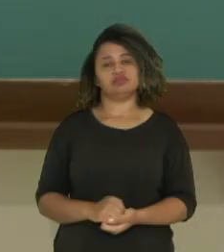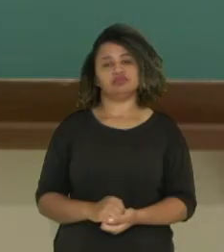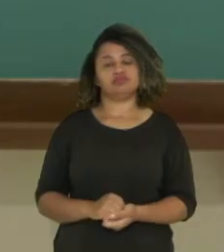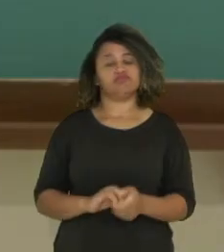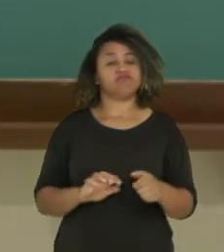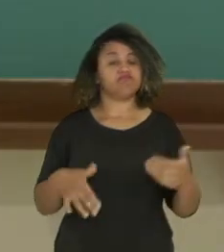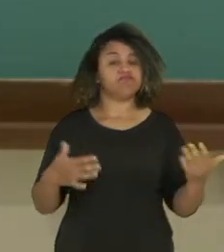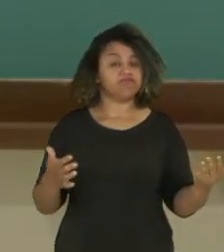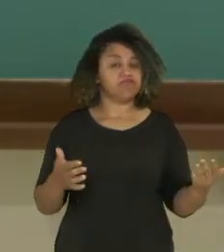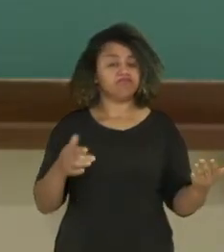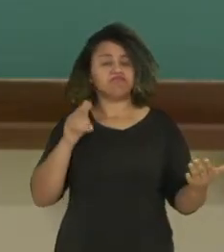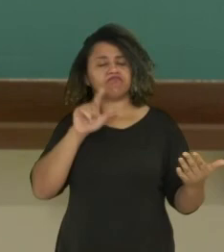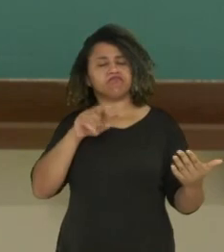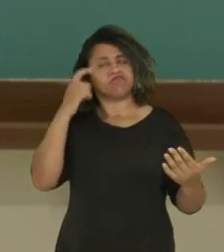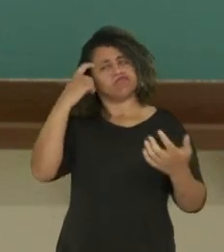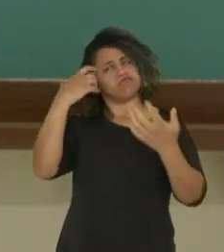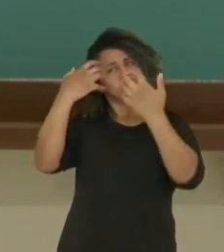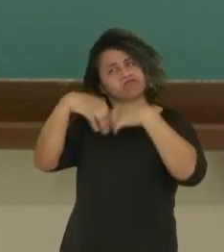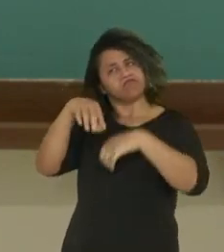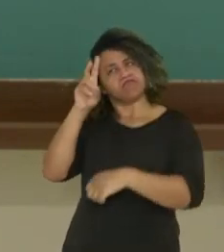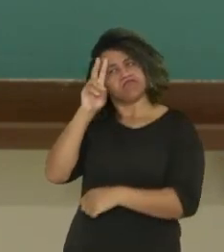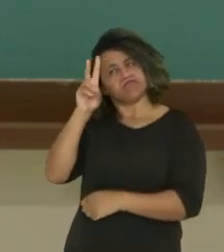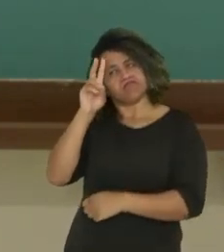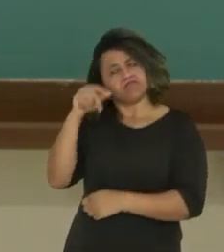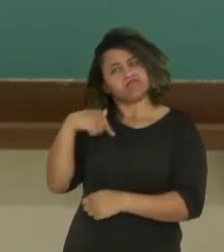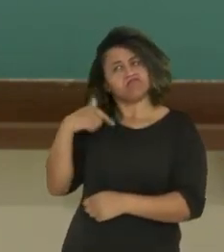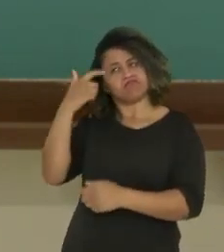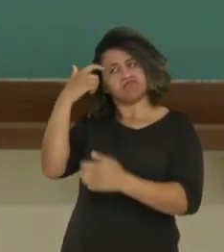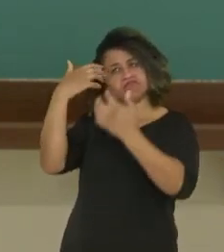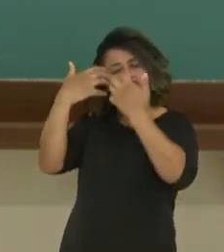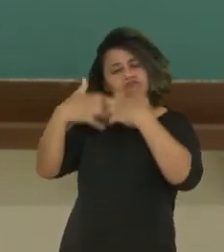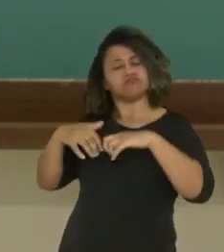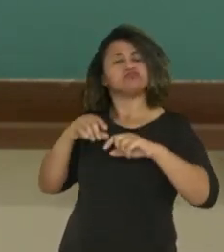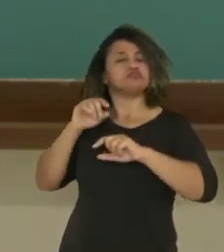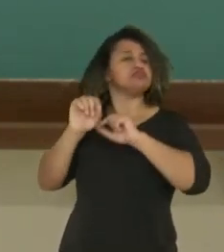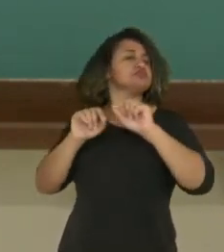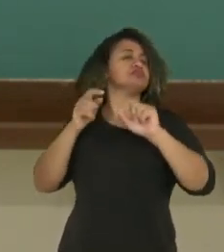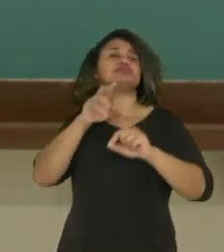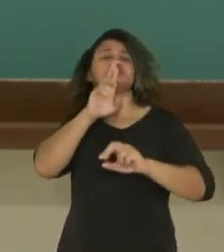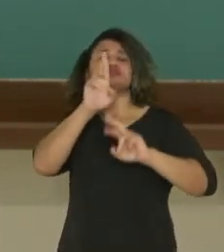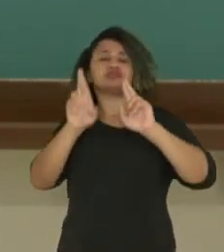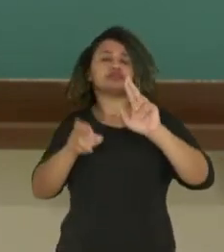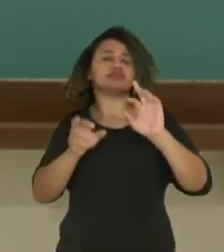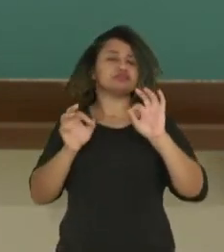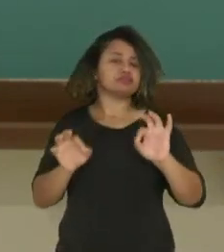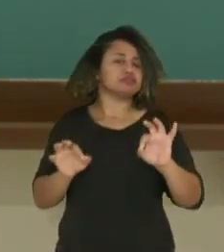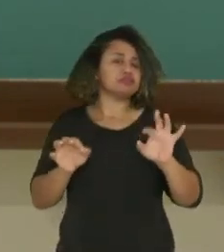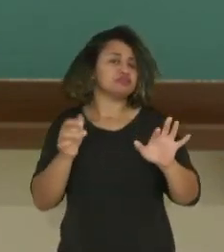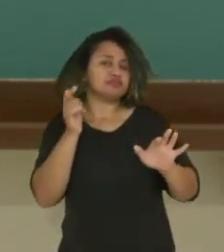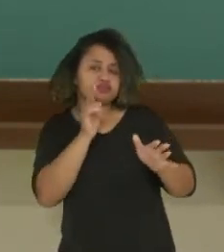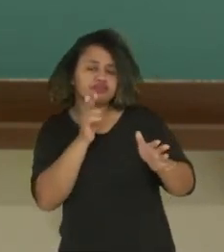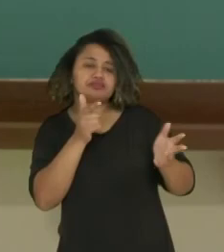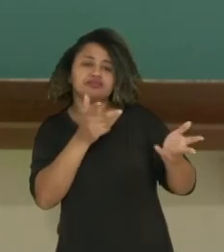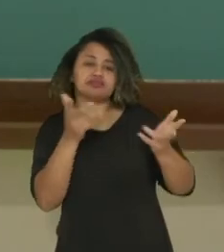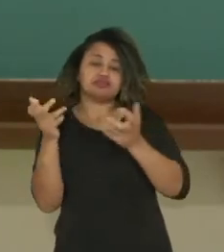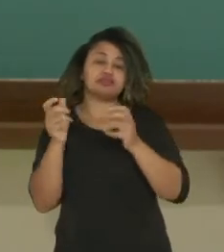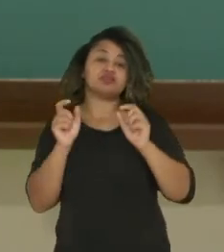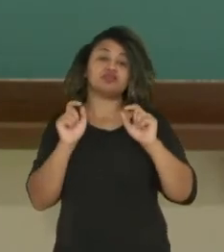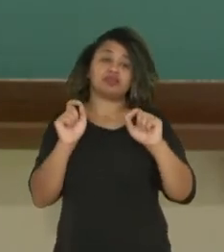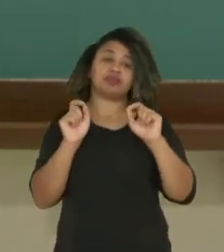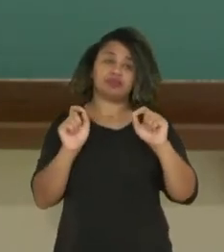E aí, conseguiu buscar na memória, fazer as reflexões, trazer os apontamentos adequados? Vamos observar aqui,